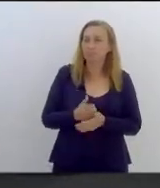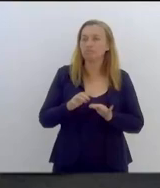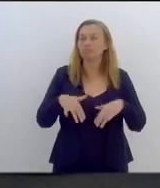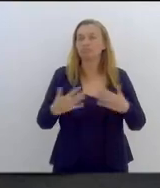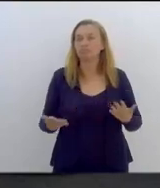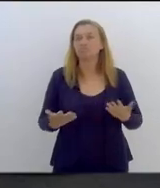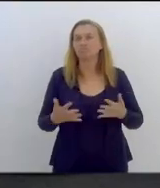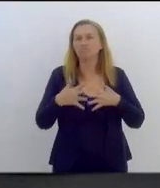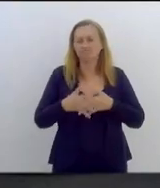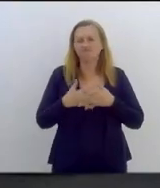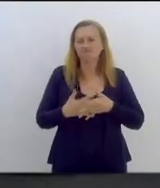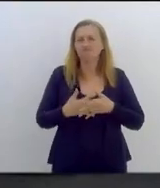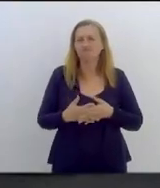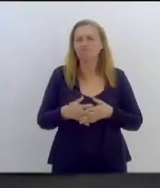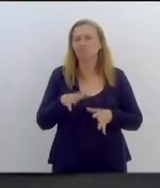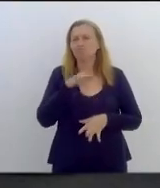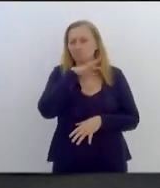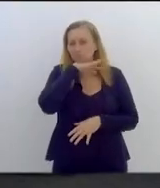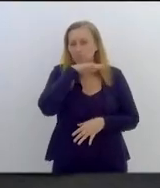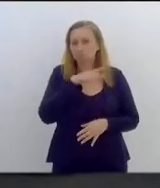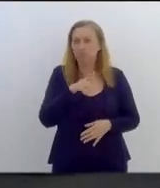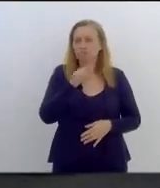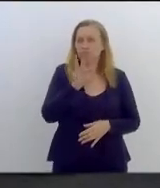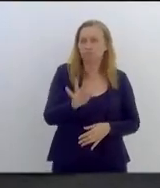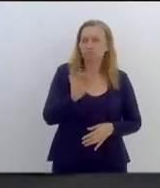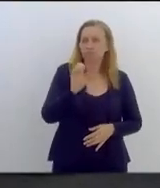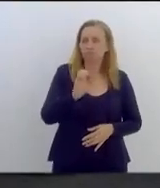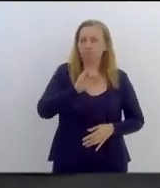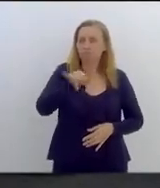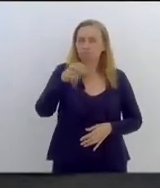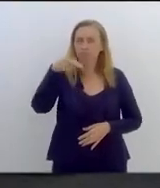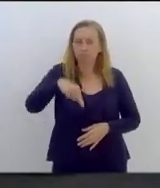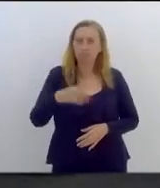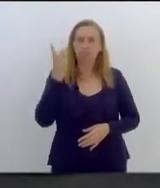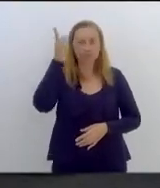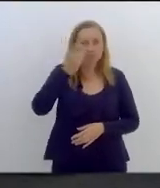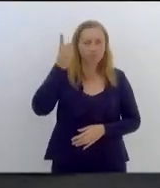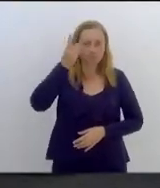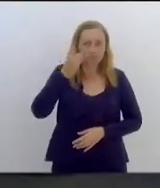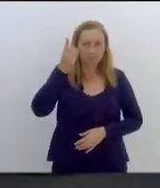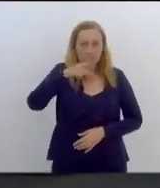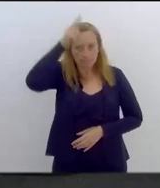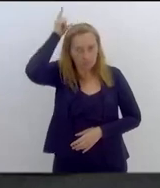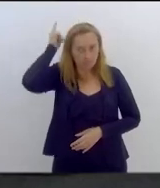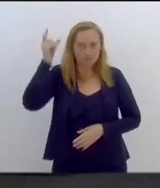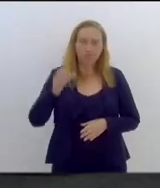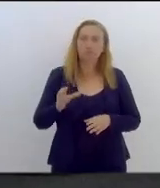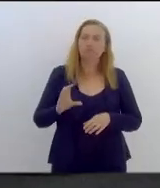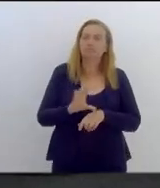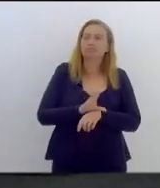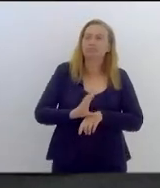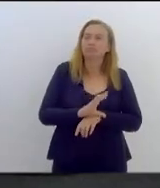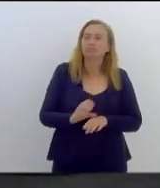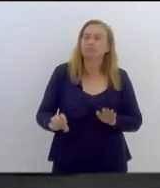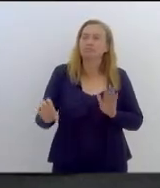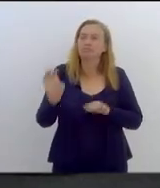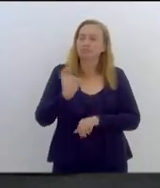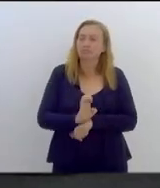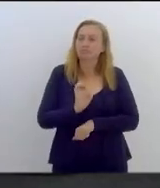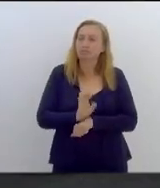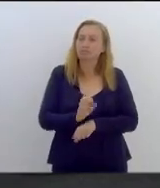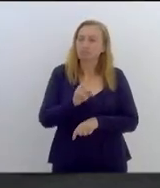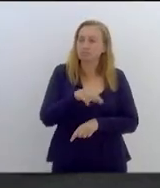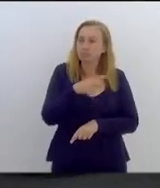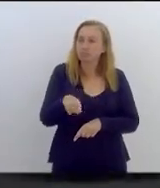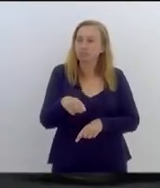uma repercussão muito ruim na Firjan. O deputado Luiz Paulo acaba de dizer que a Constituição Estadual veda que o Fundo de